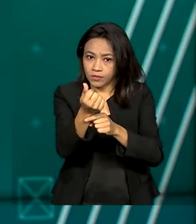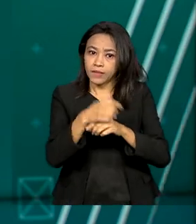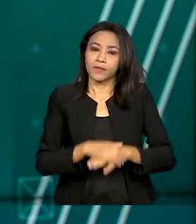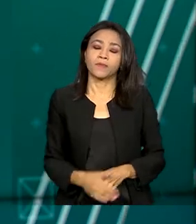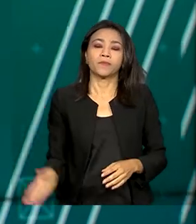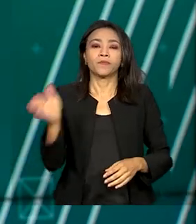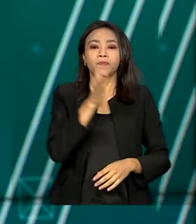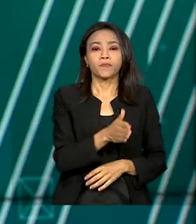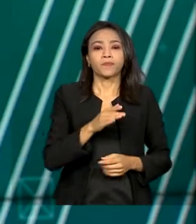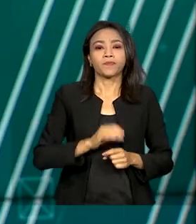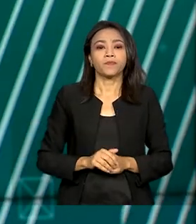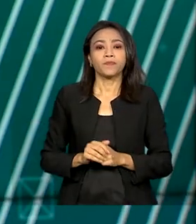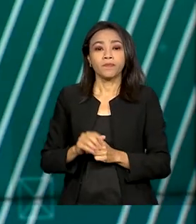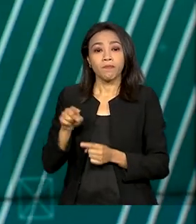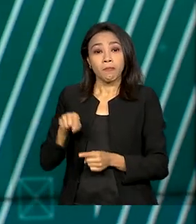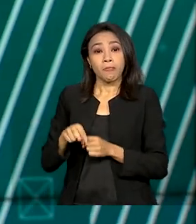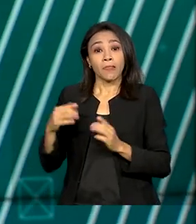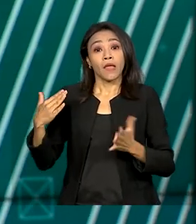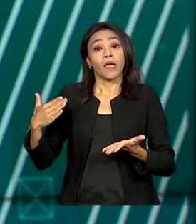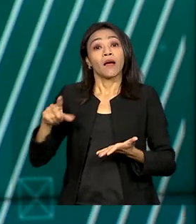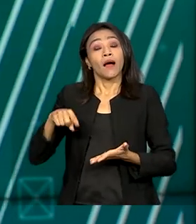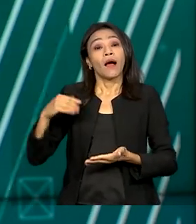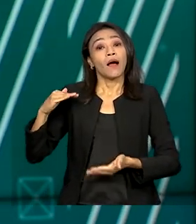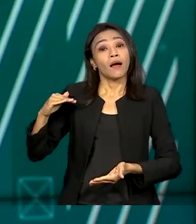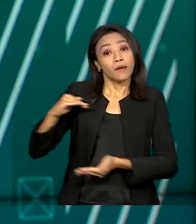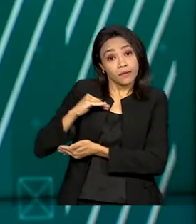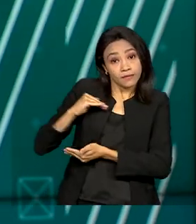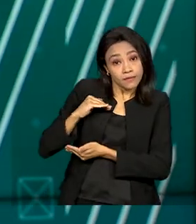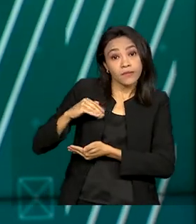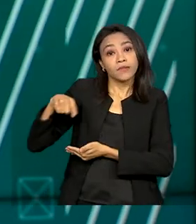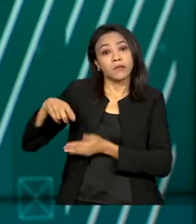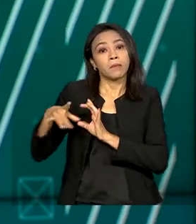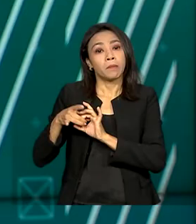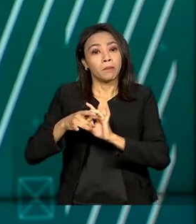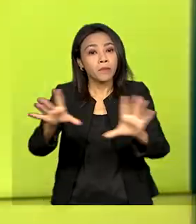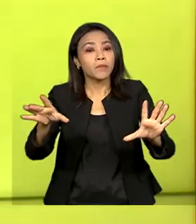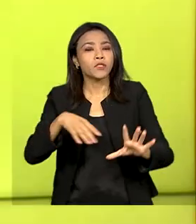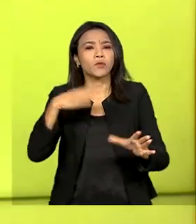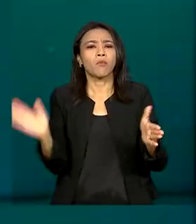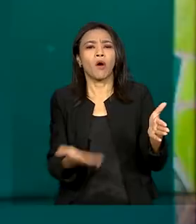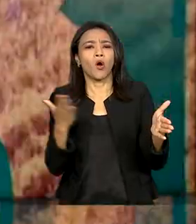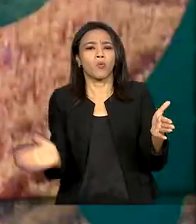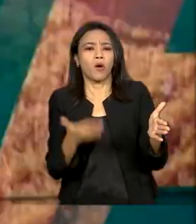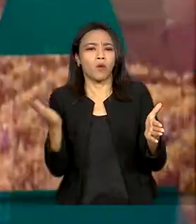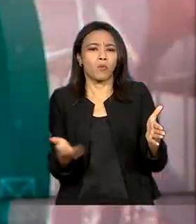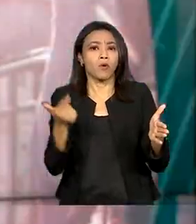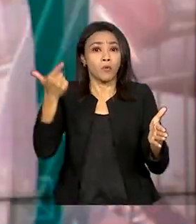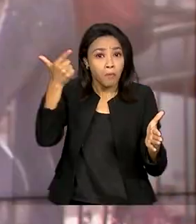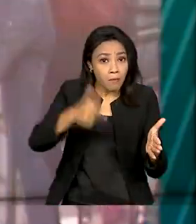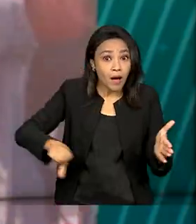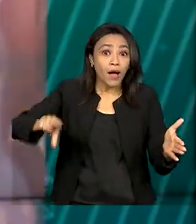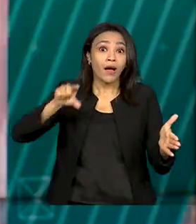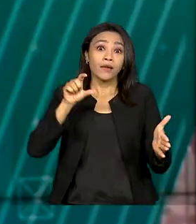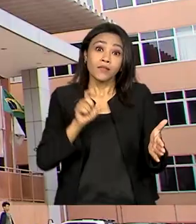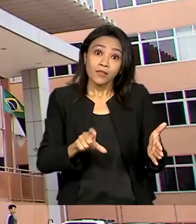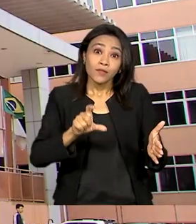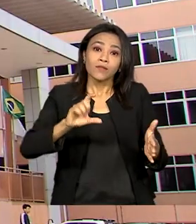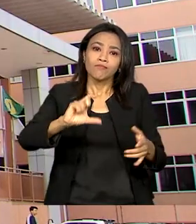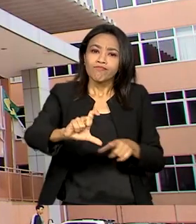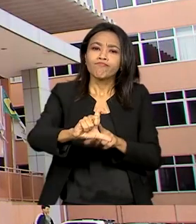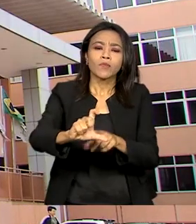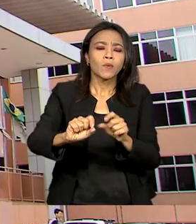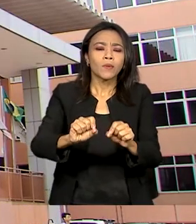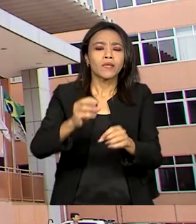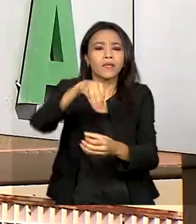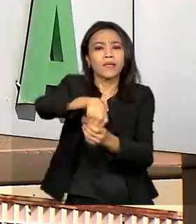a Agência Nacional de Vigilância Sanitária Anvisa autorizou a fabricação de mais um produto medicinal a base